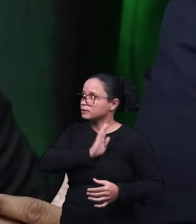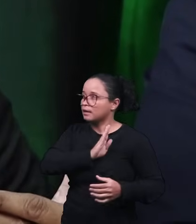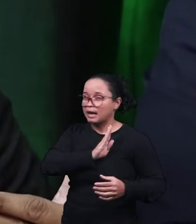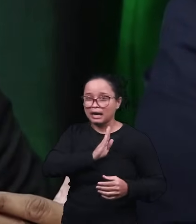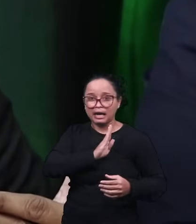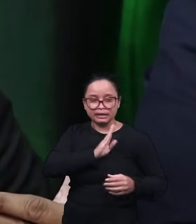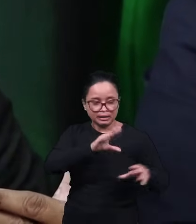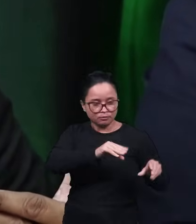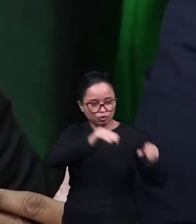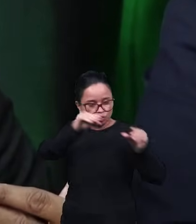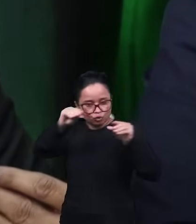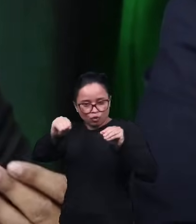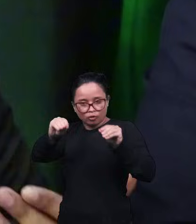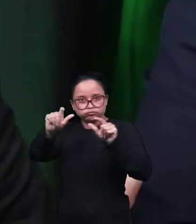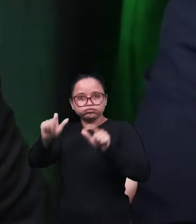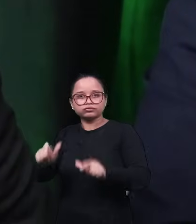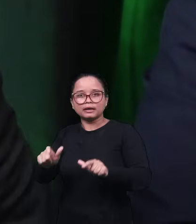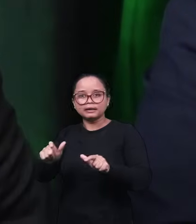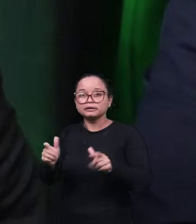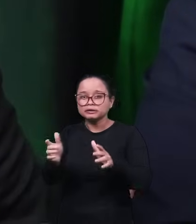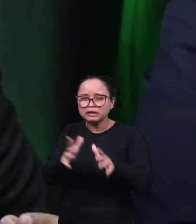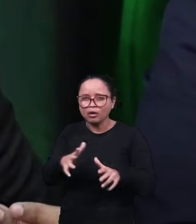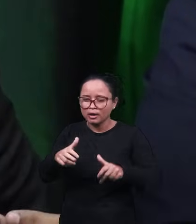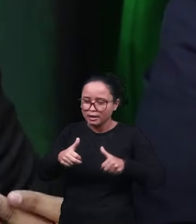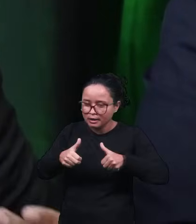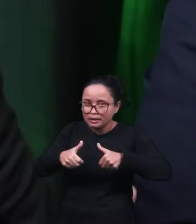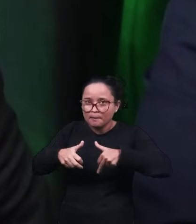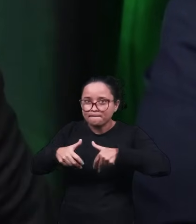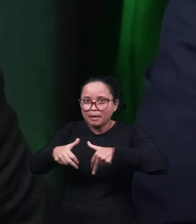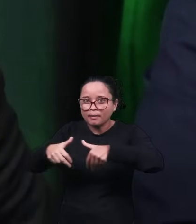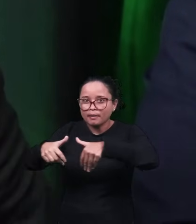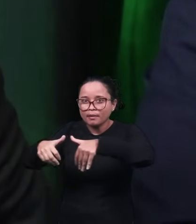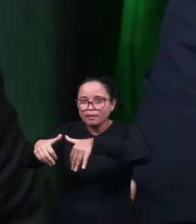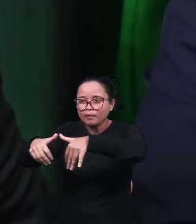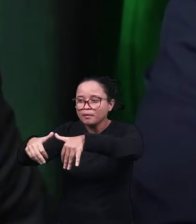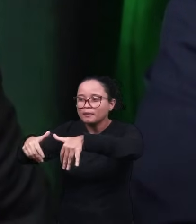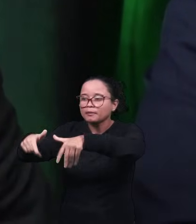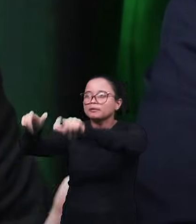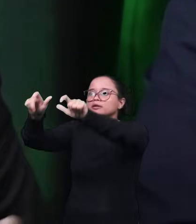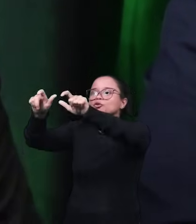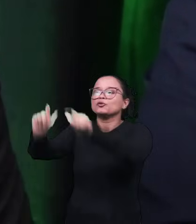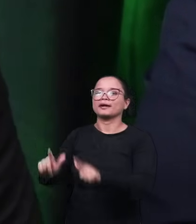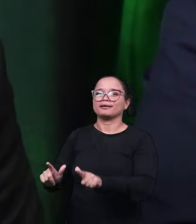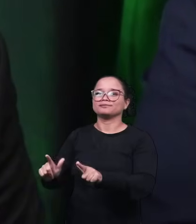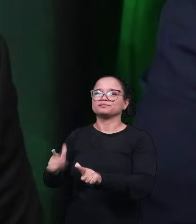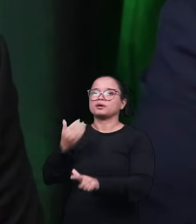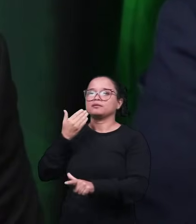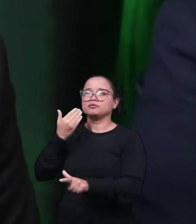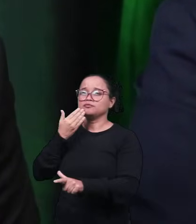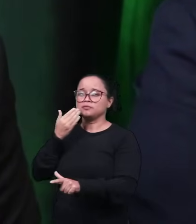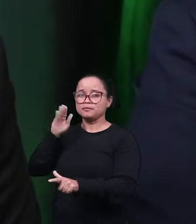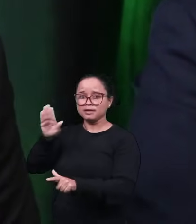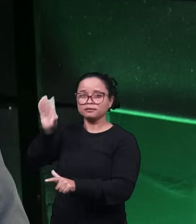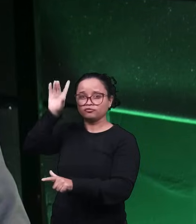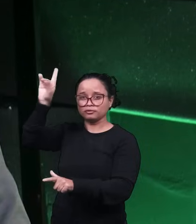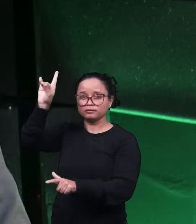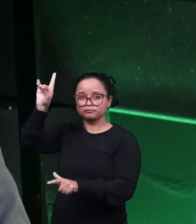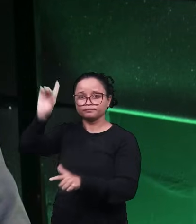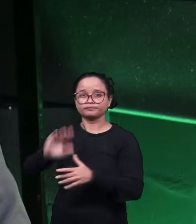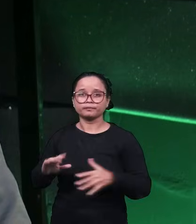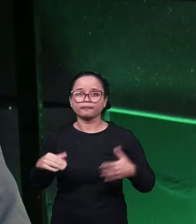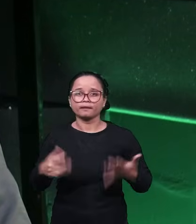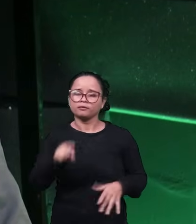caminhada com destino à terra prometida, na dependência de Deus. A fé leva o homem a viver essa experiência. E para você que está